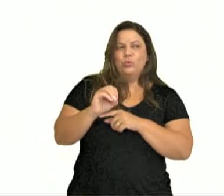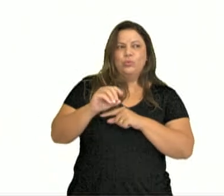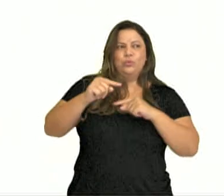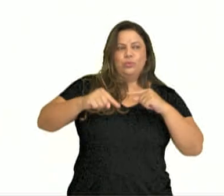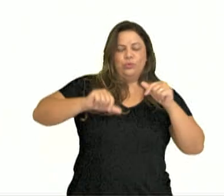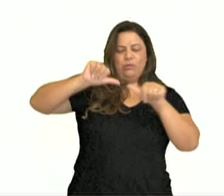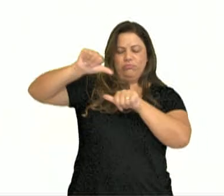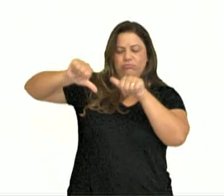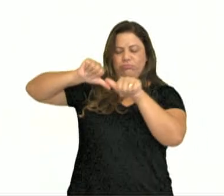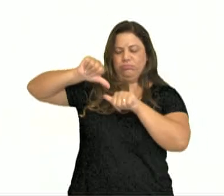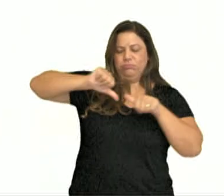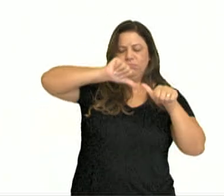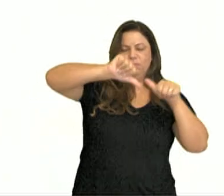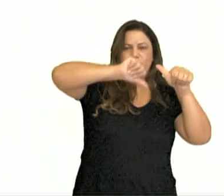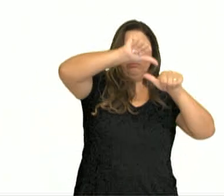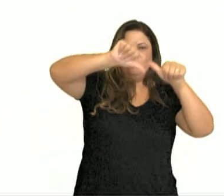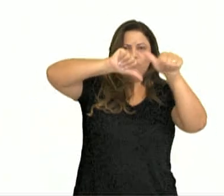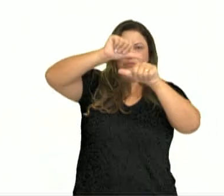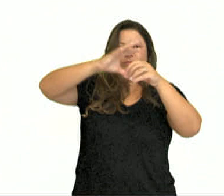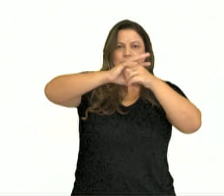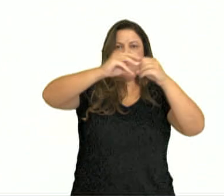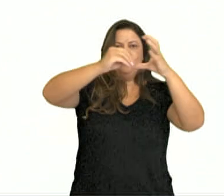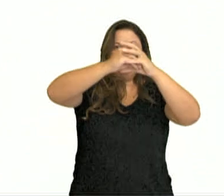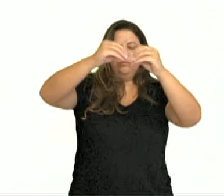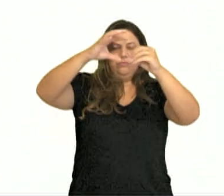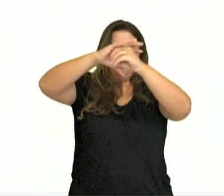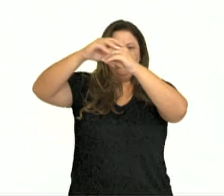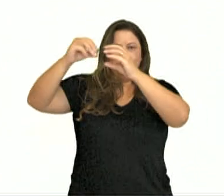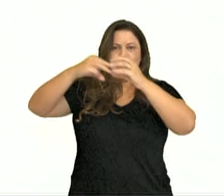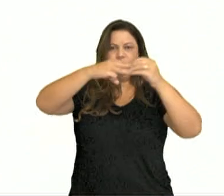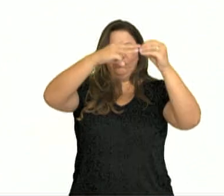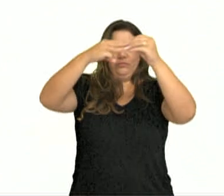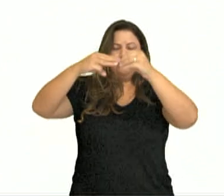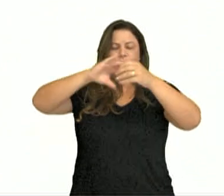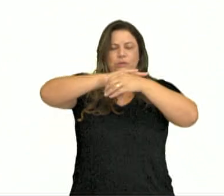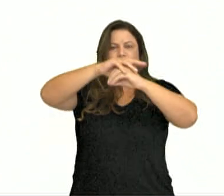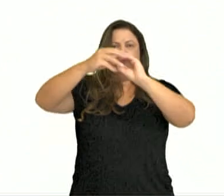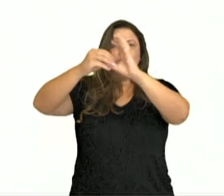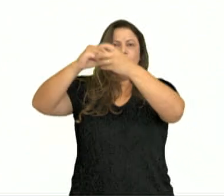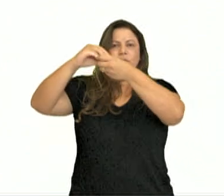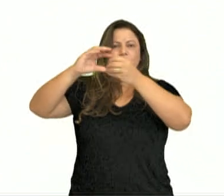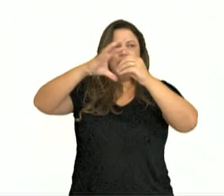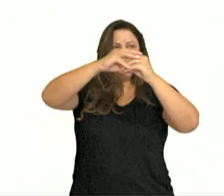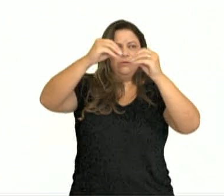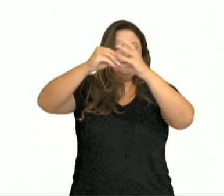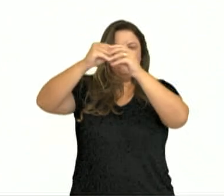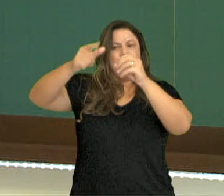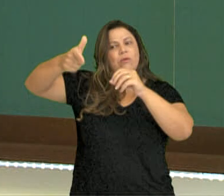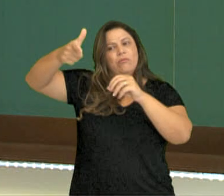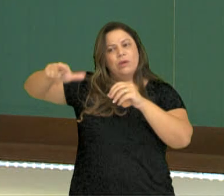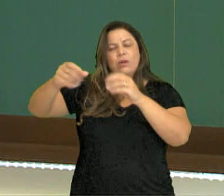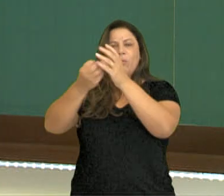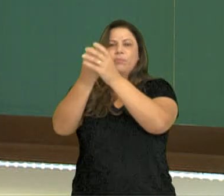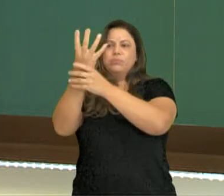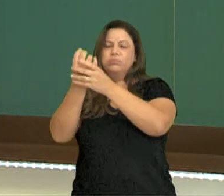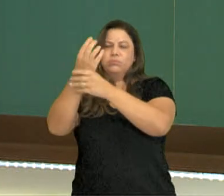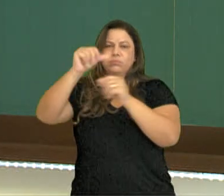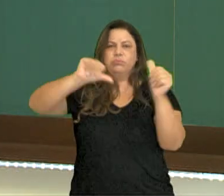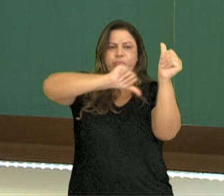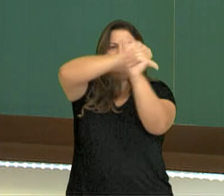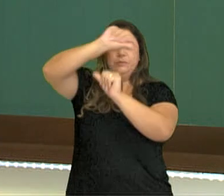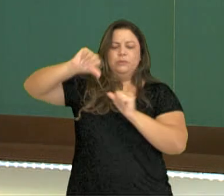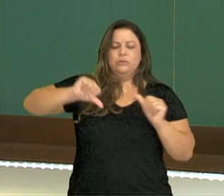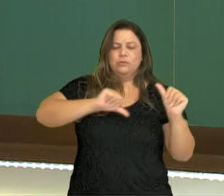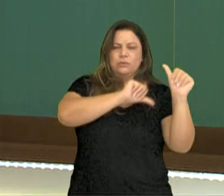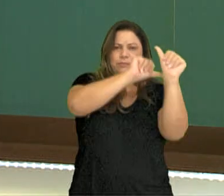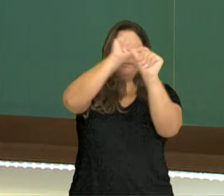então um processo de mitose, divisão celular, ok? E forma então um esporófito novamente. Então esse é o ciclo de